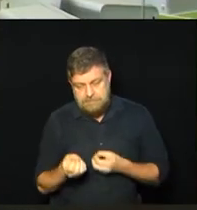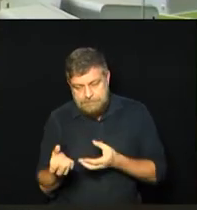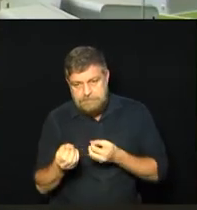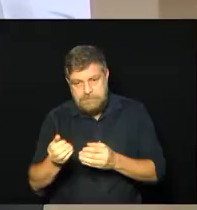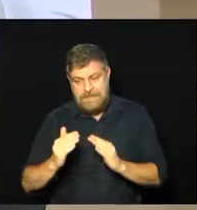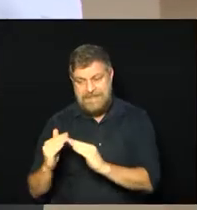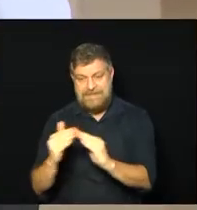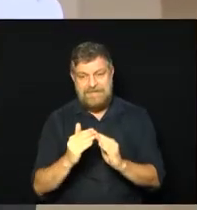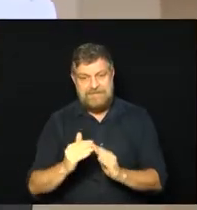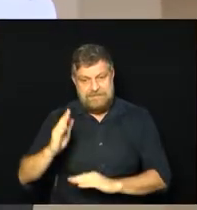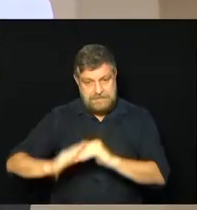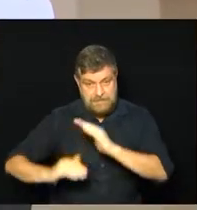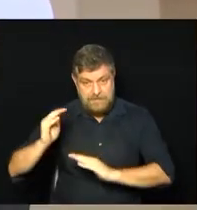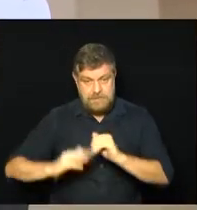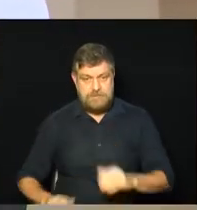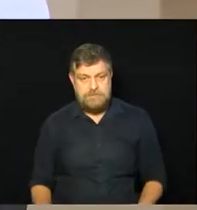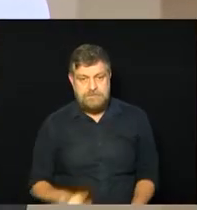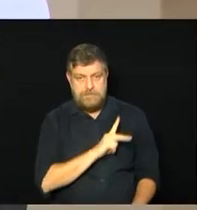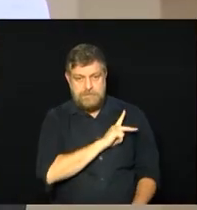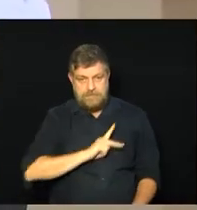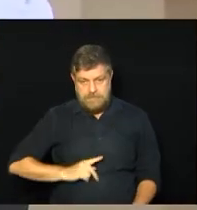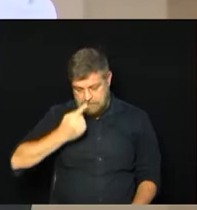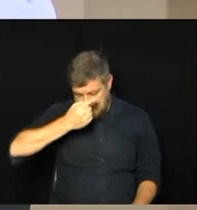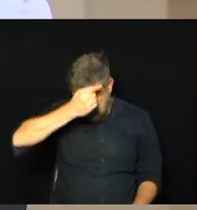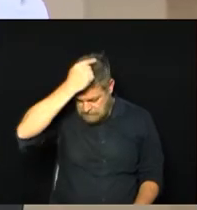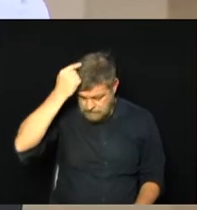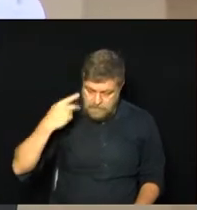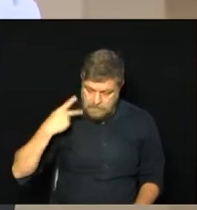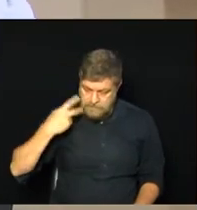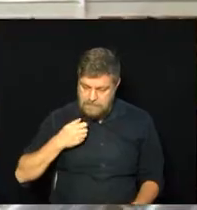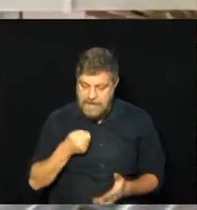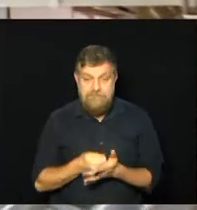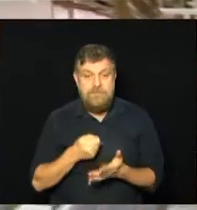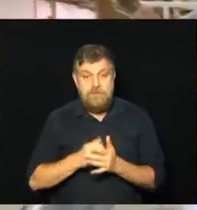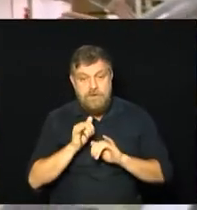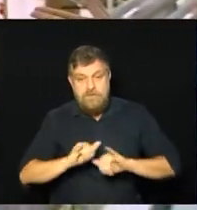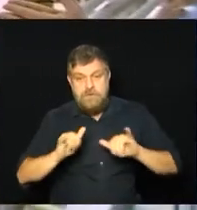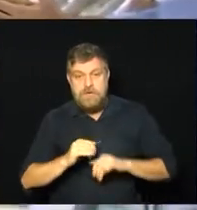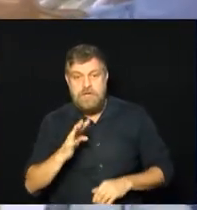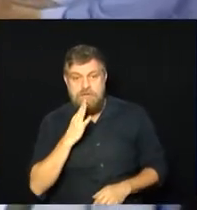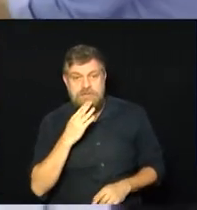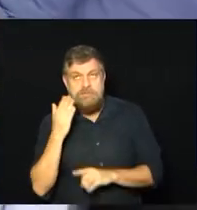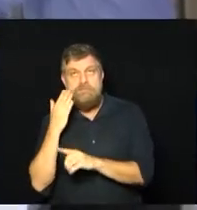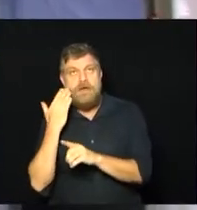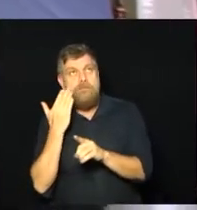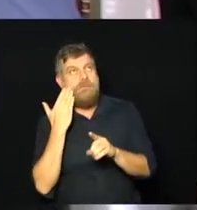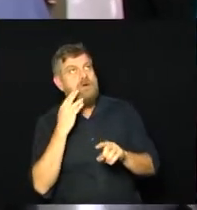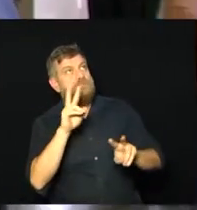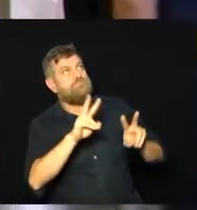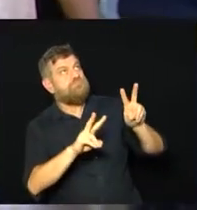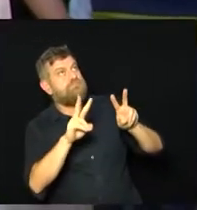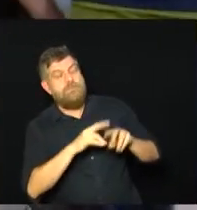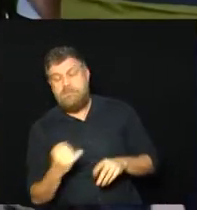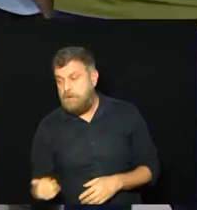na casa deles. Presidente da comissão, o vereador Paulo Gaspar, afirmou que conhecer os laboratórios foi uma oportunidade ímpar, pois